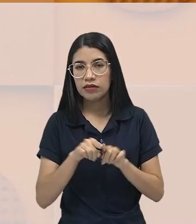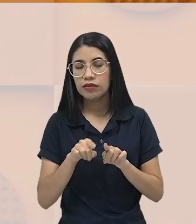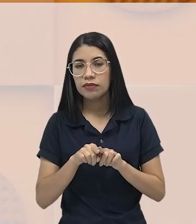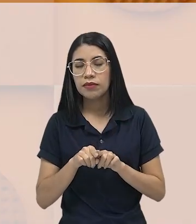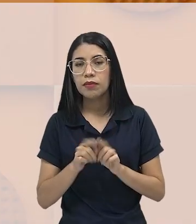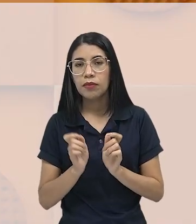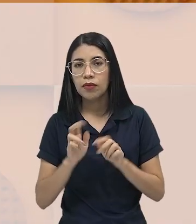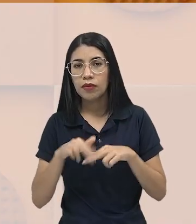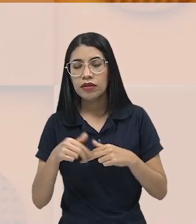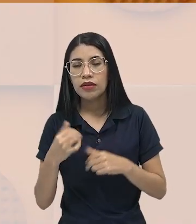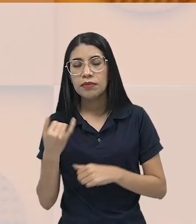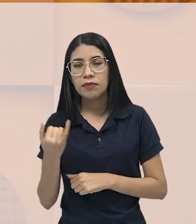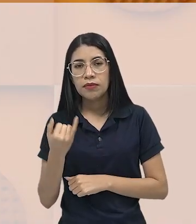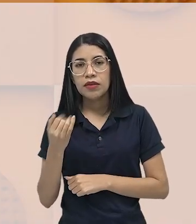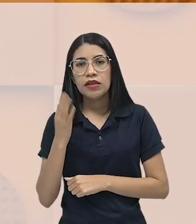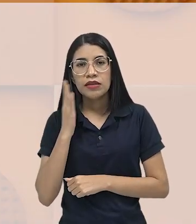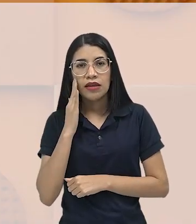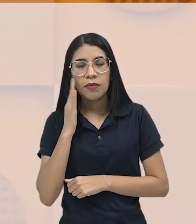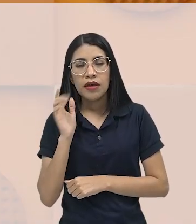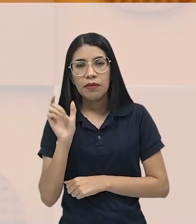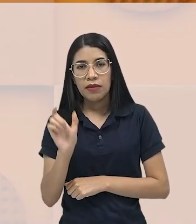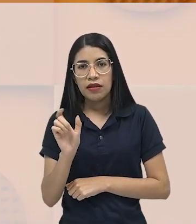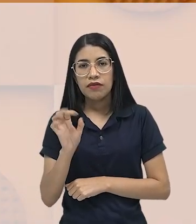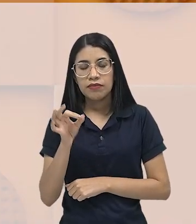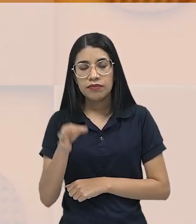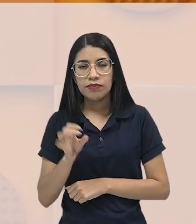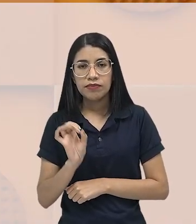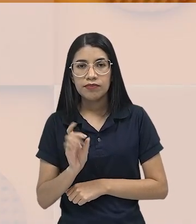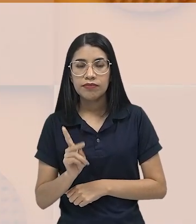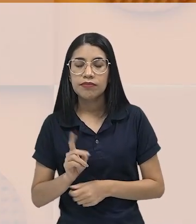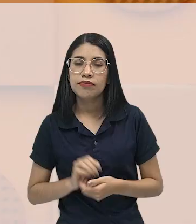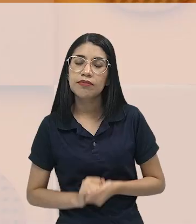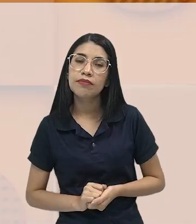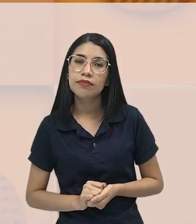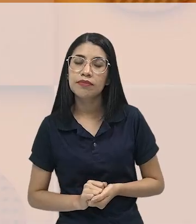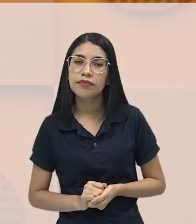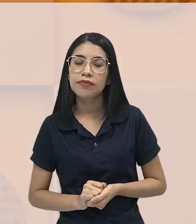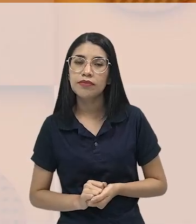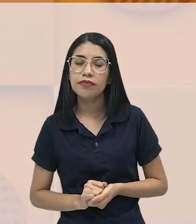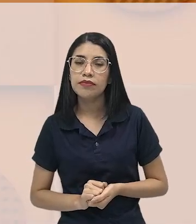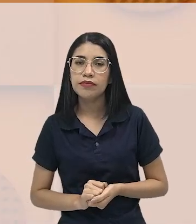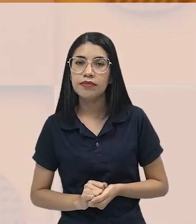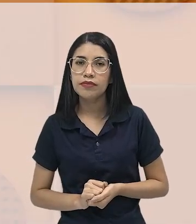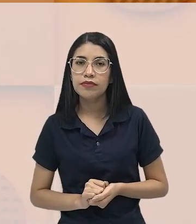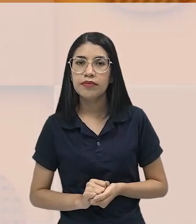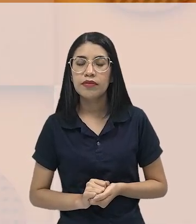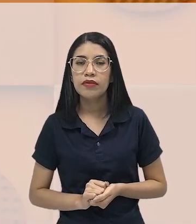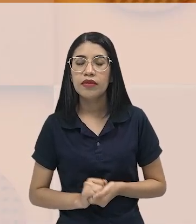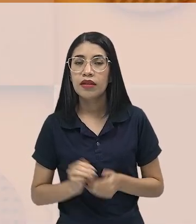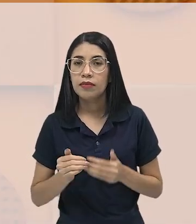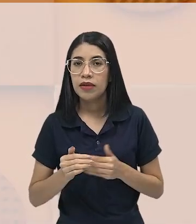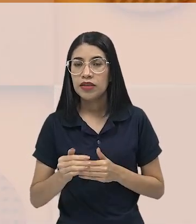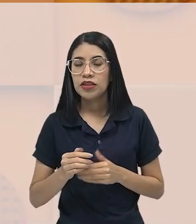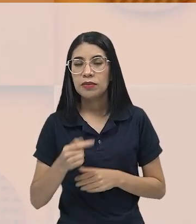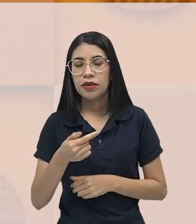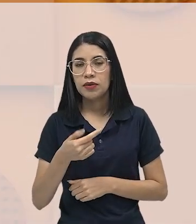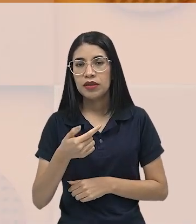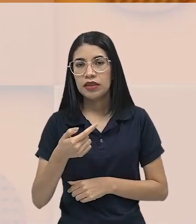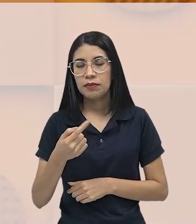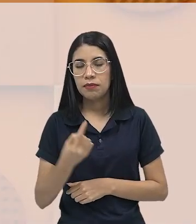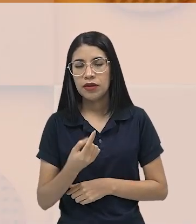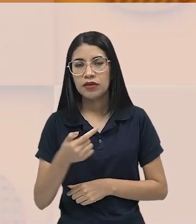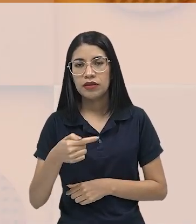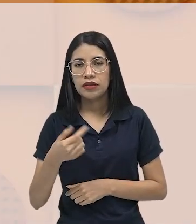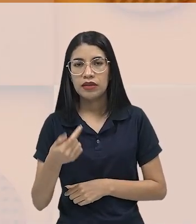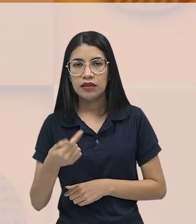gente consiga se familiarizar com o termo, tá bom? E a partir dali, então, né, em